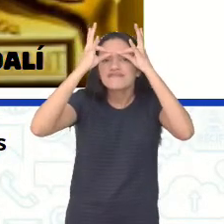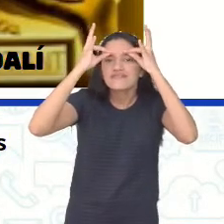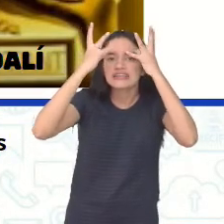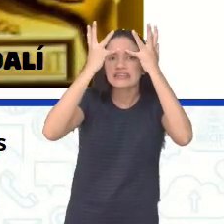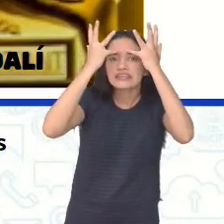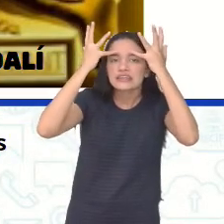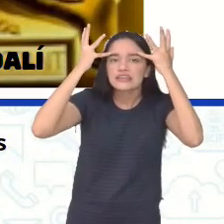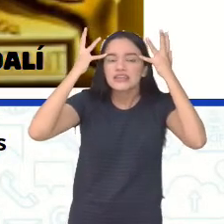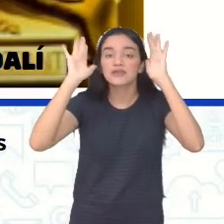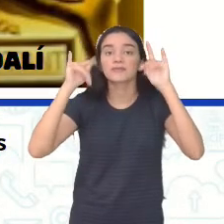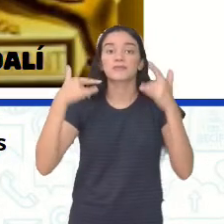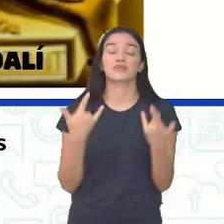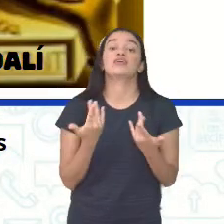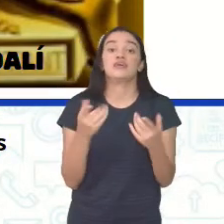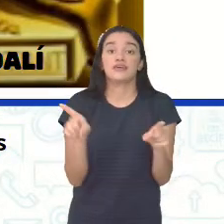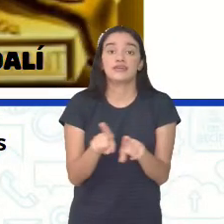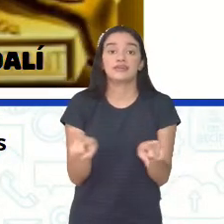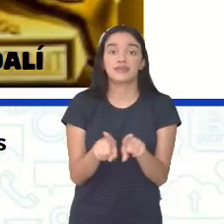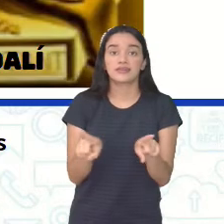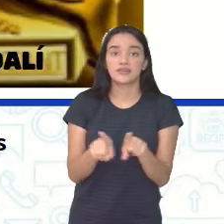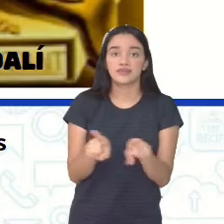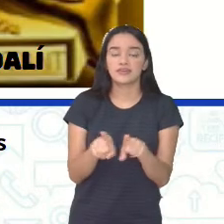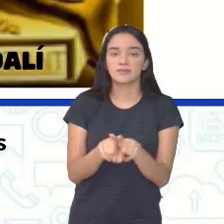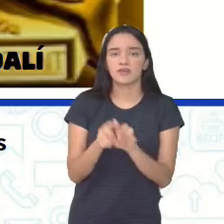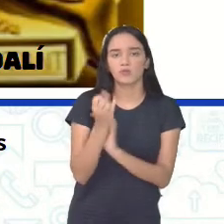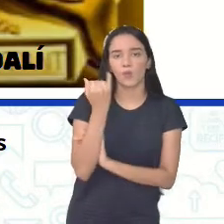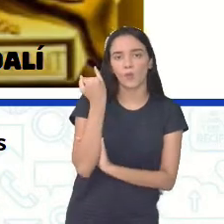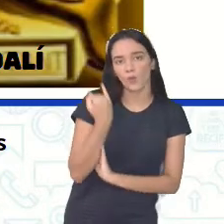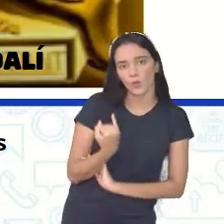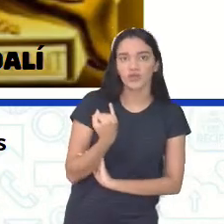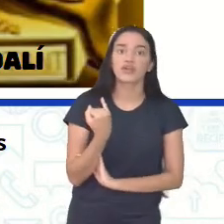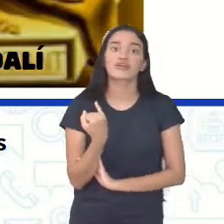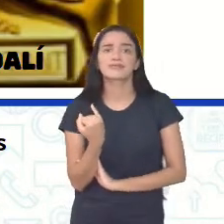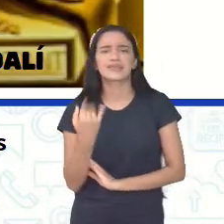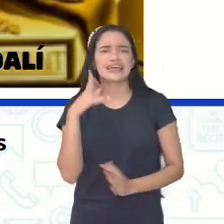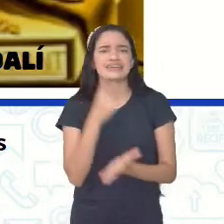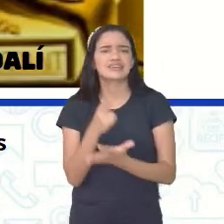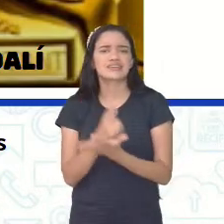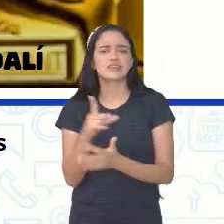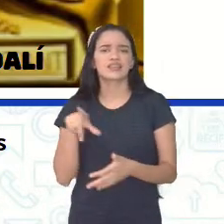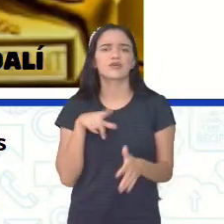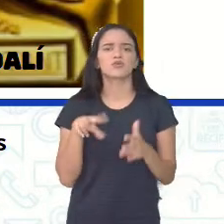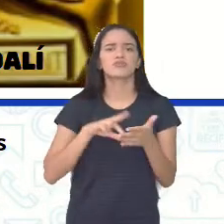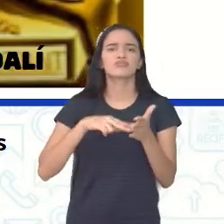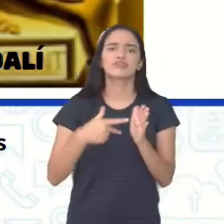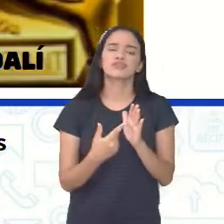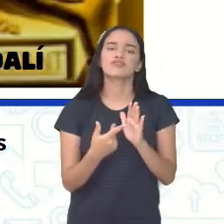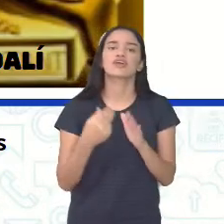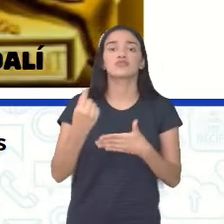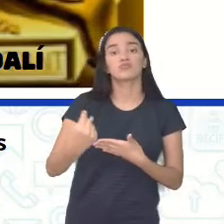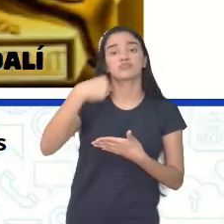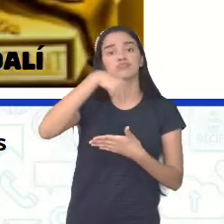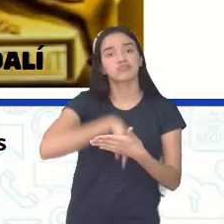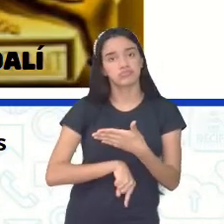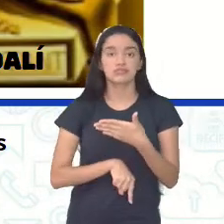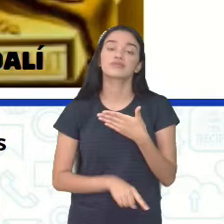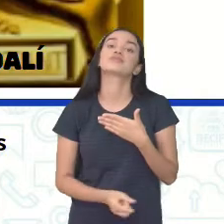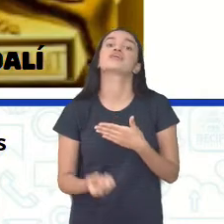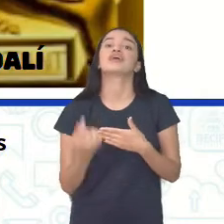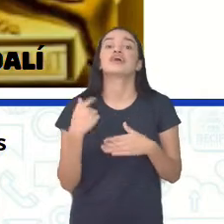aí foi quando o retrato se desenvolveu, porque as pessoas, não existia fotografia, tá, gente? Vocês sabem disso. Ai, pelo amor Né? de Deus.